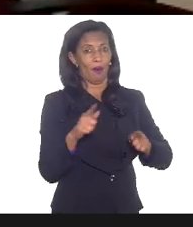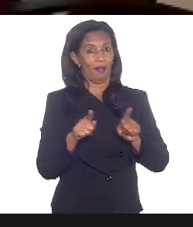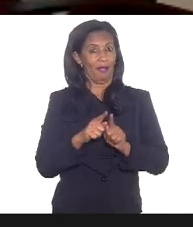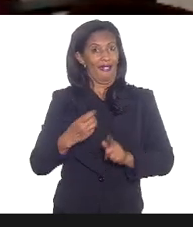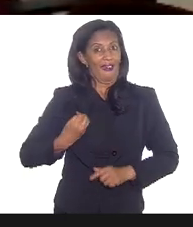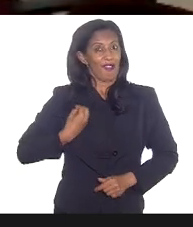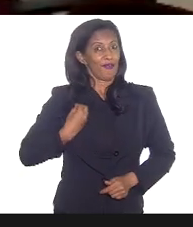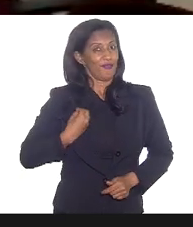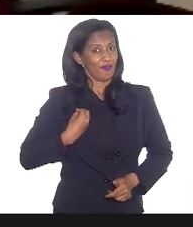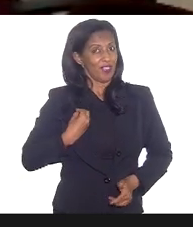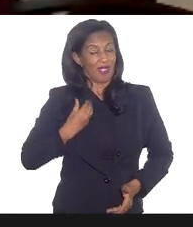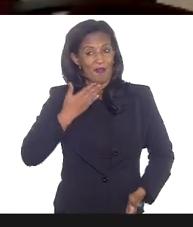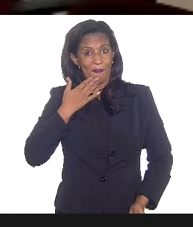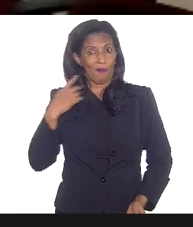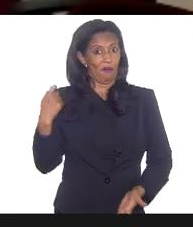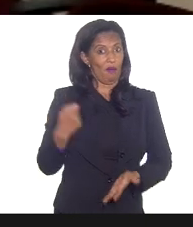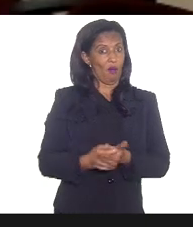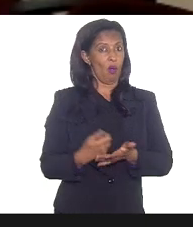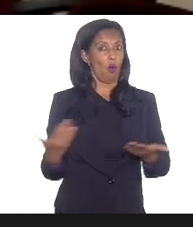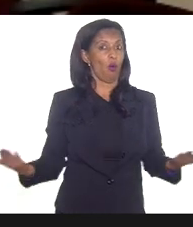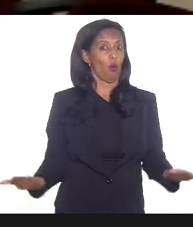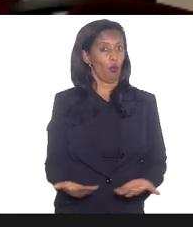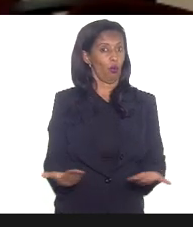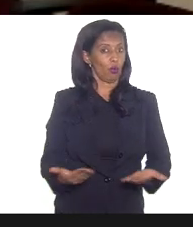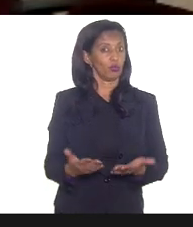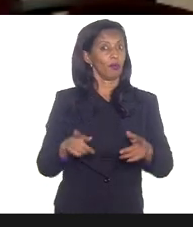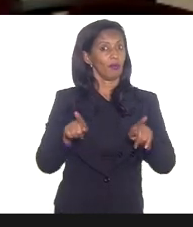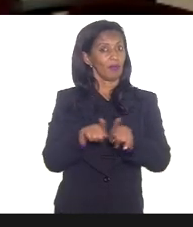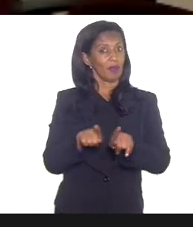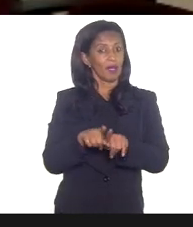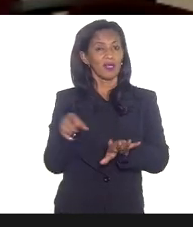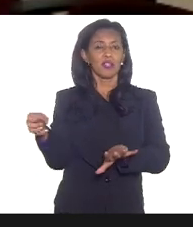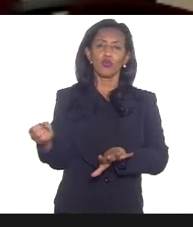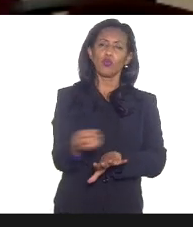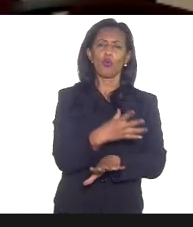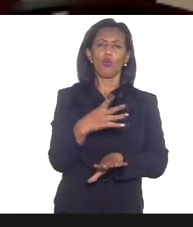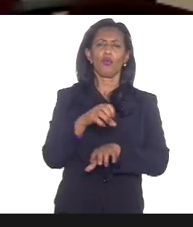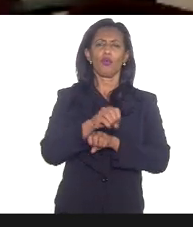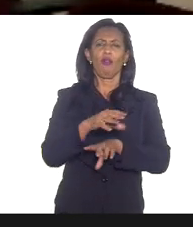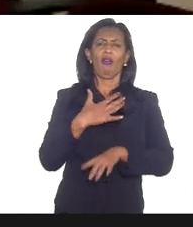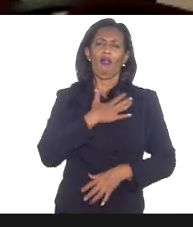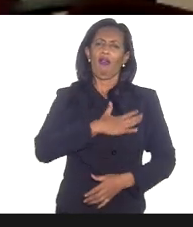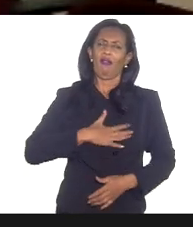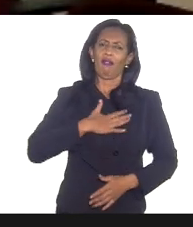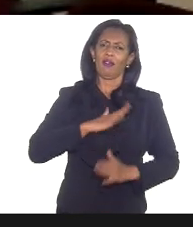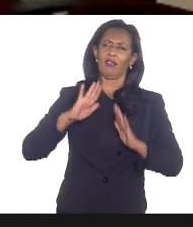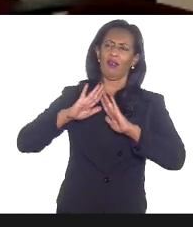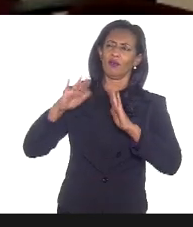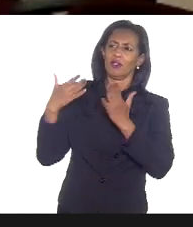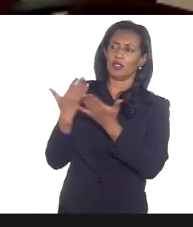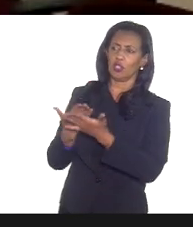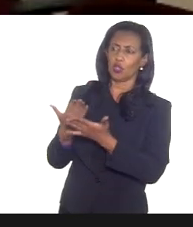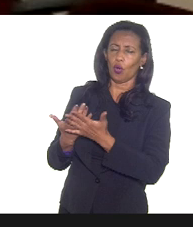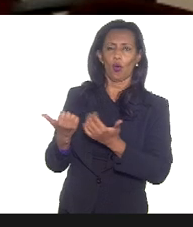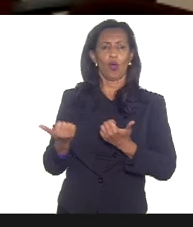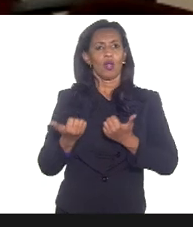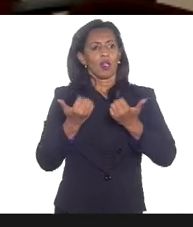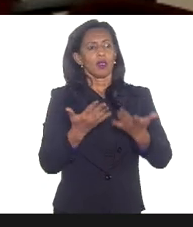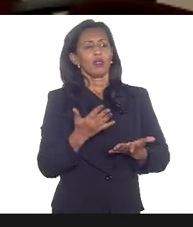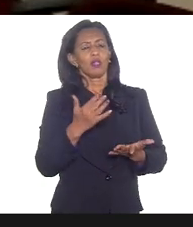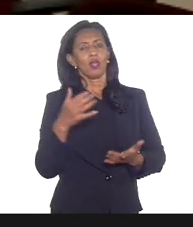exigem para ele hoje, mas também que seja um novo ensino médio agradável nas escolas, que traga